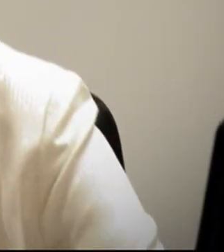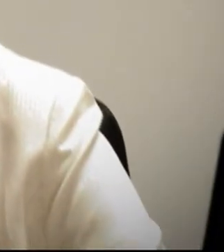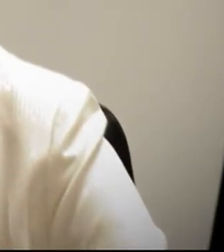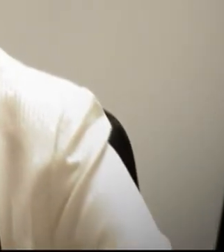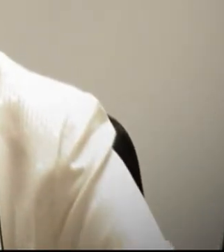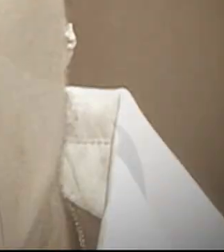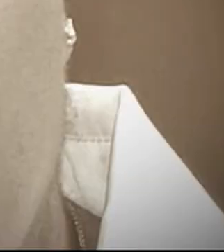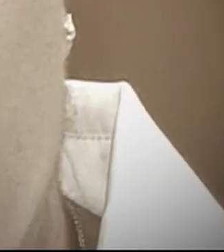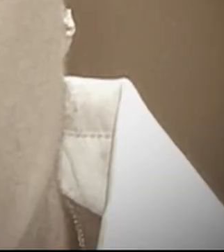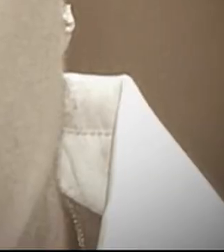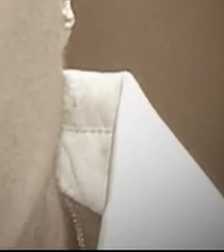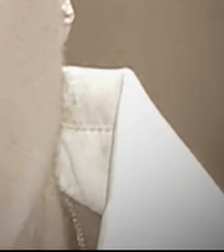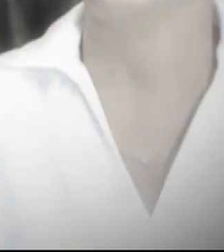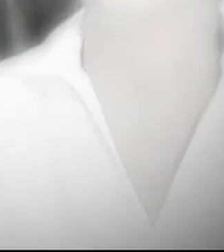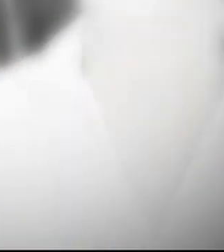o